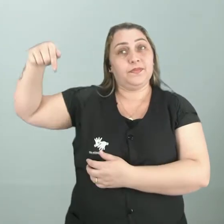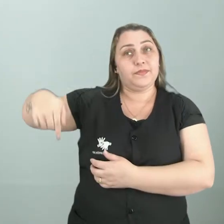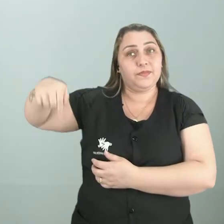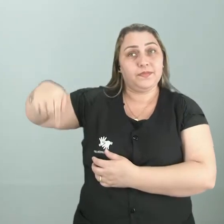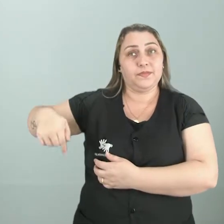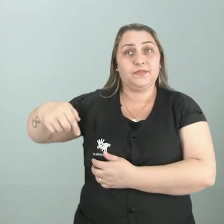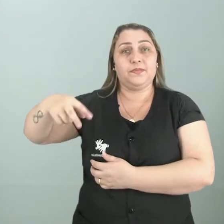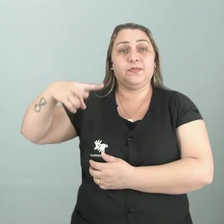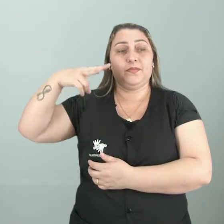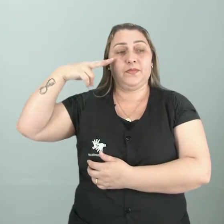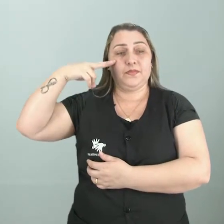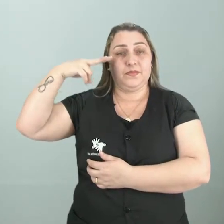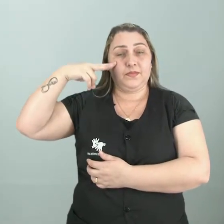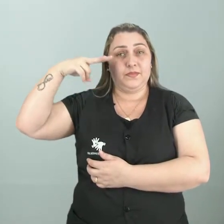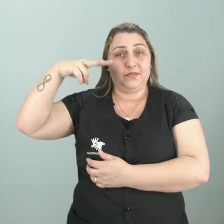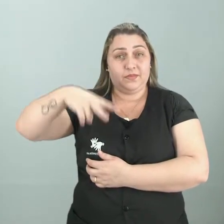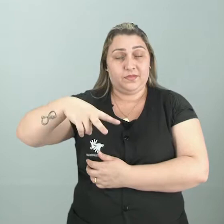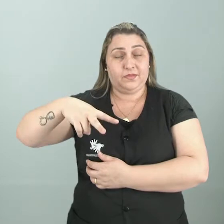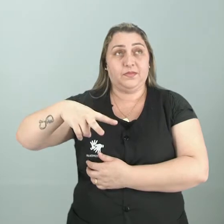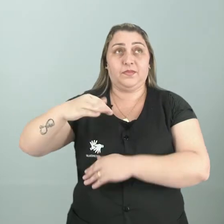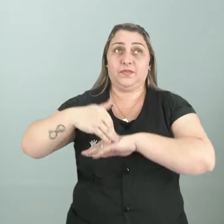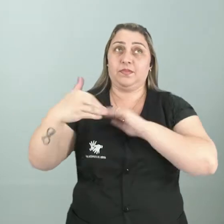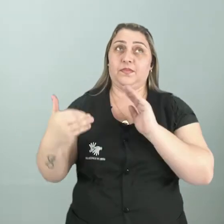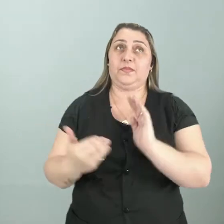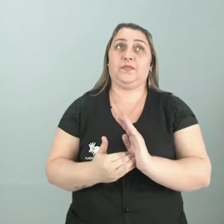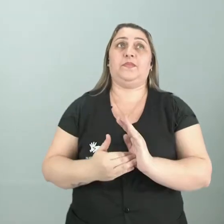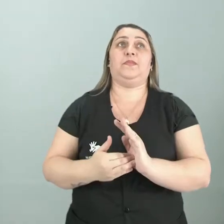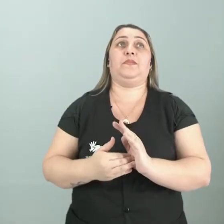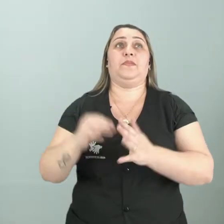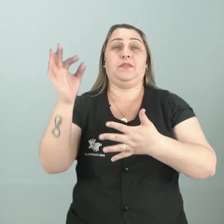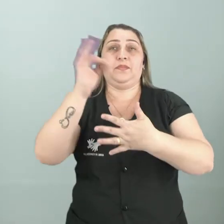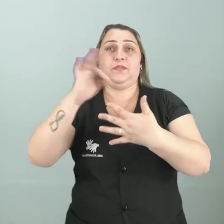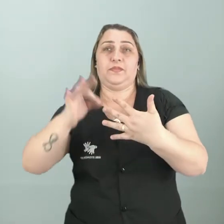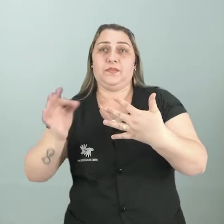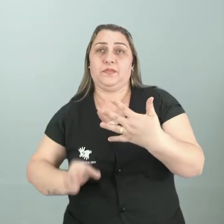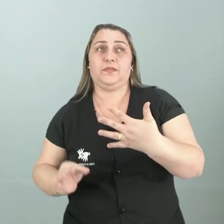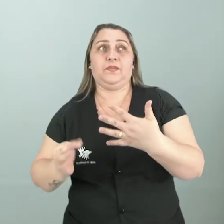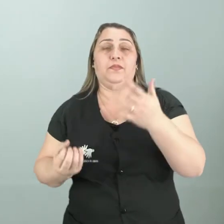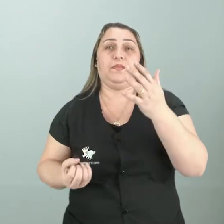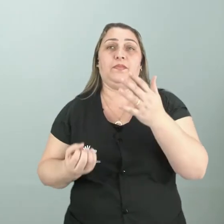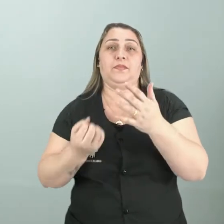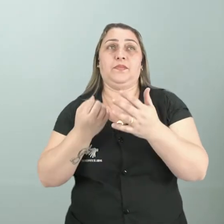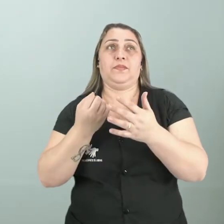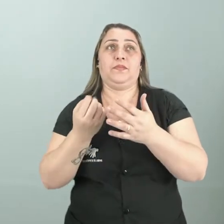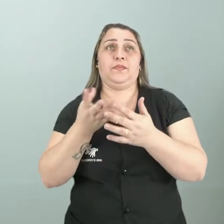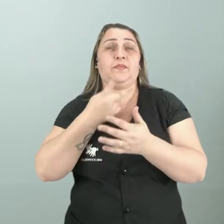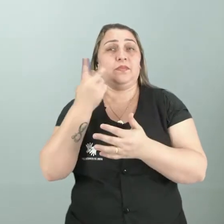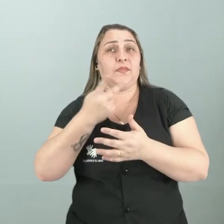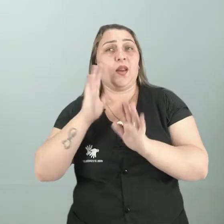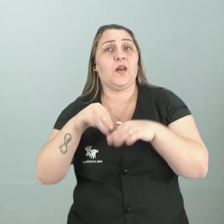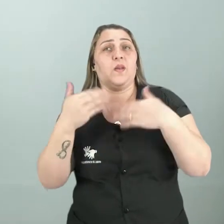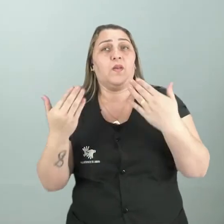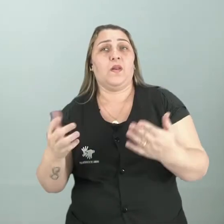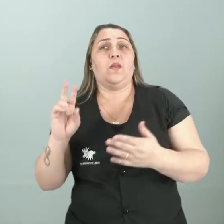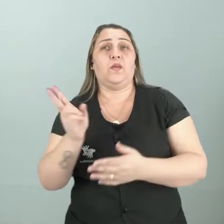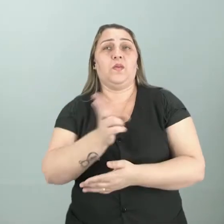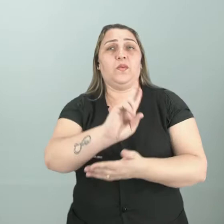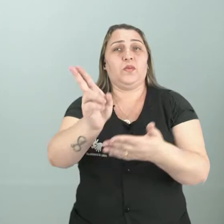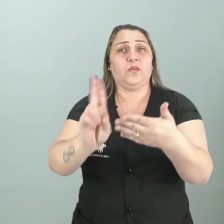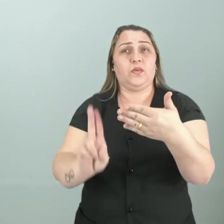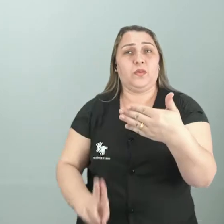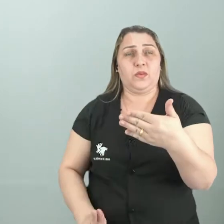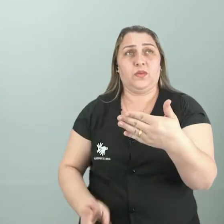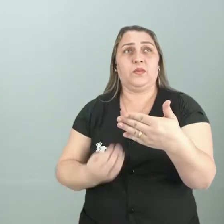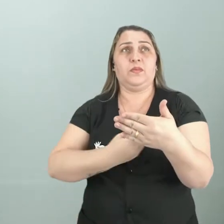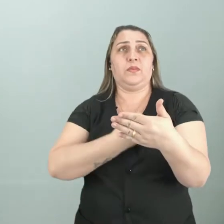você observe todos os elementos. Vamos descobrir, vamos falar qual é o nome desses